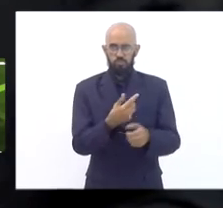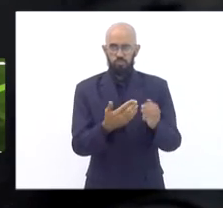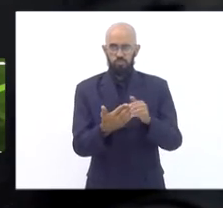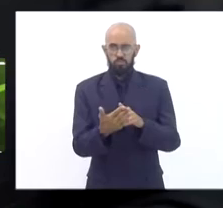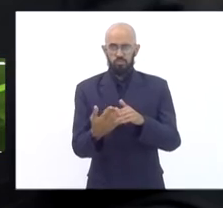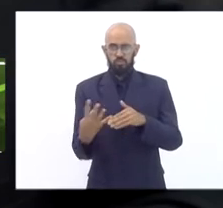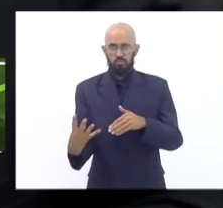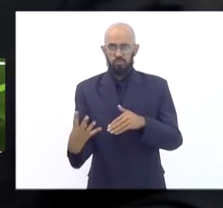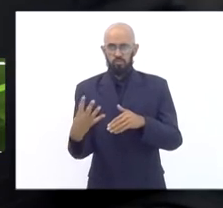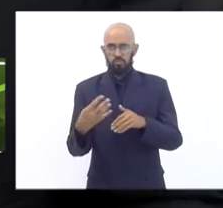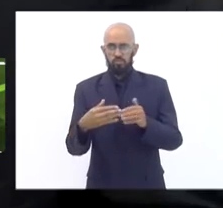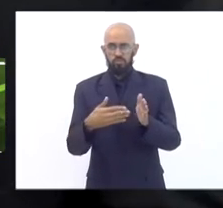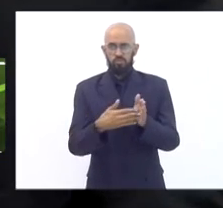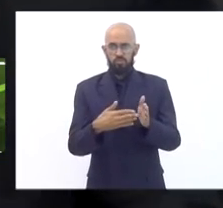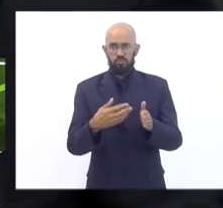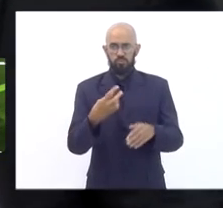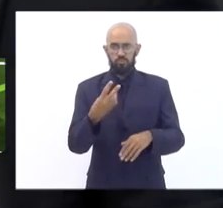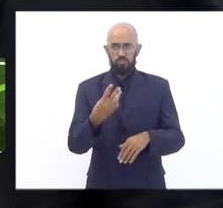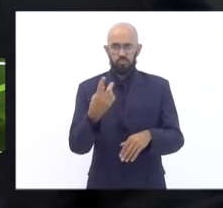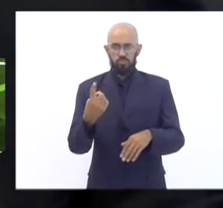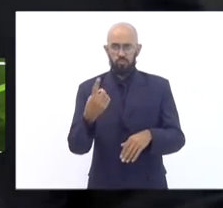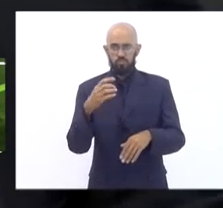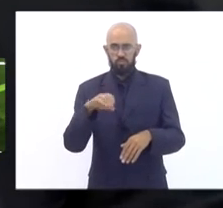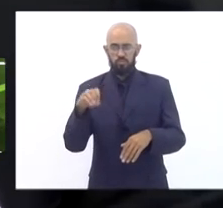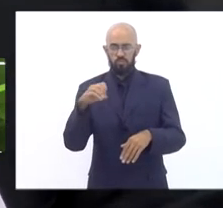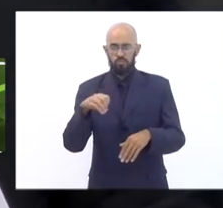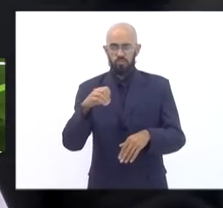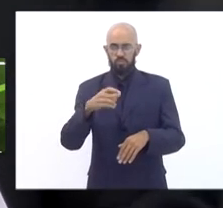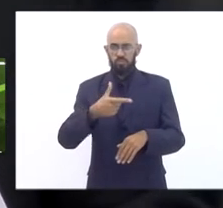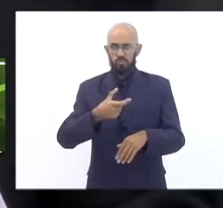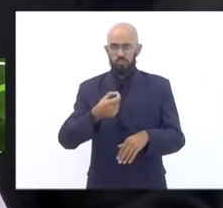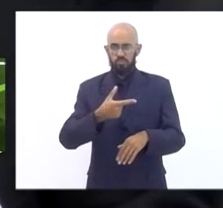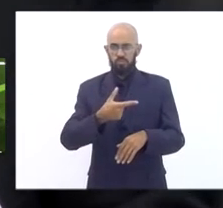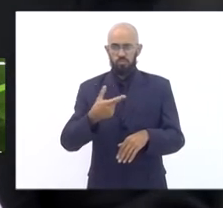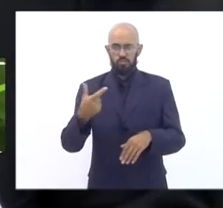outubro de 2020. Né? O anexo 1